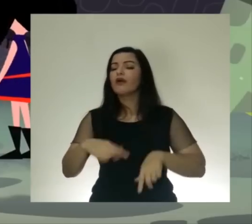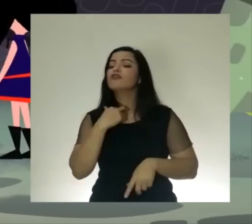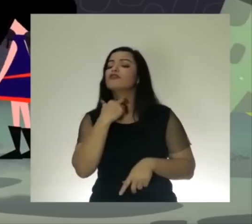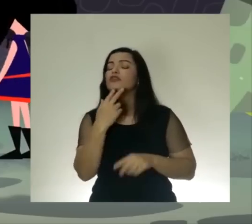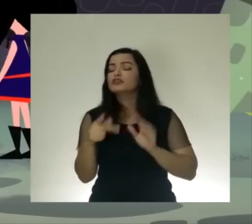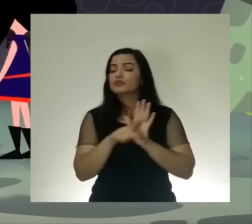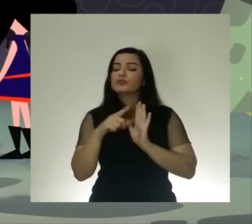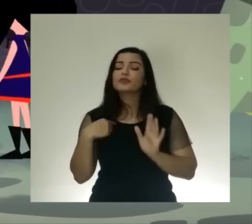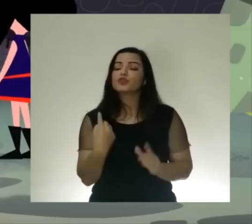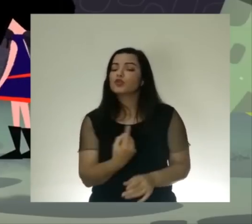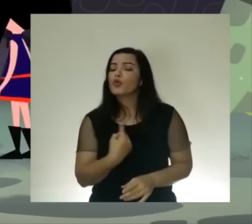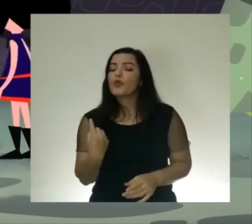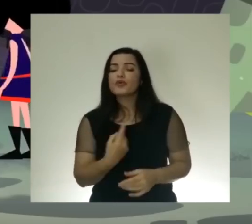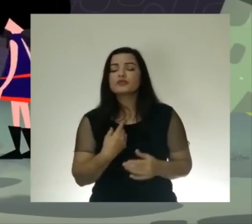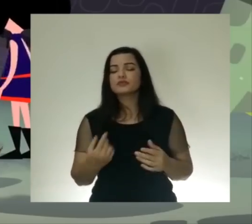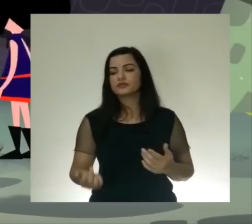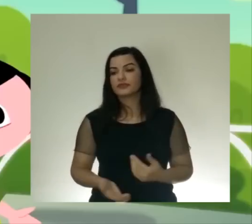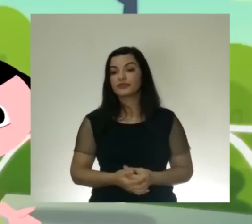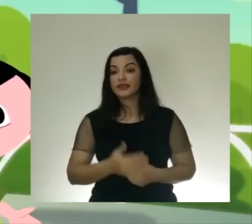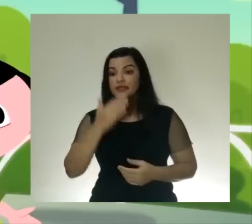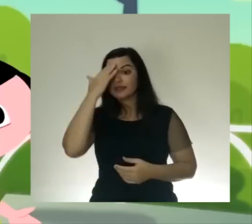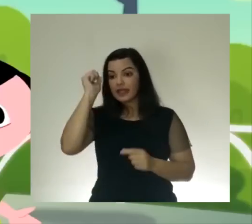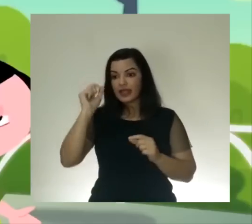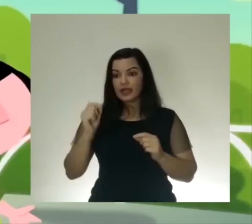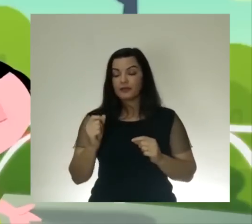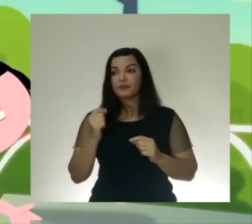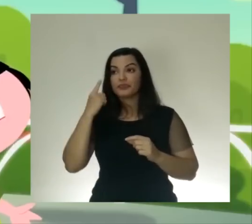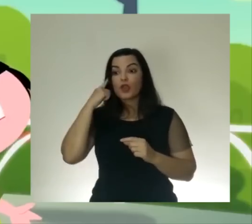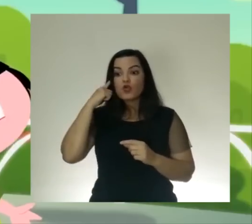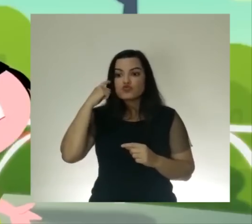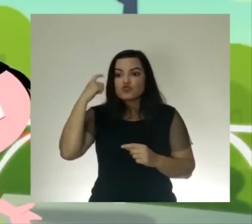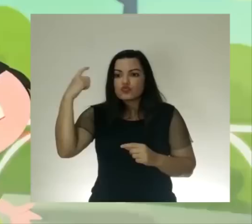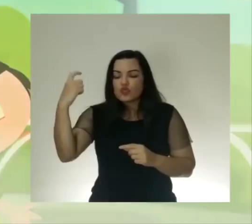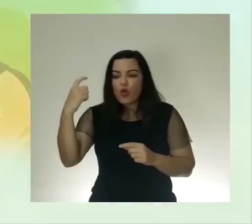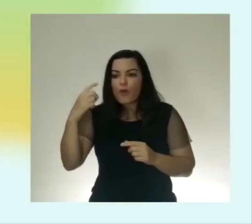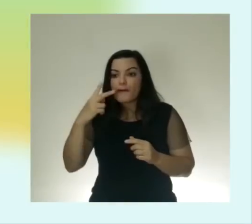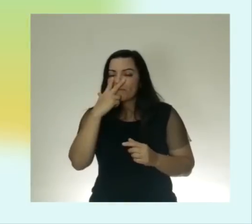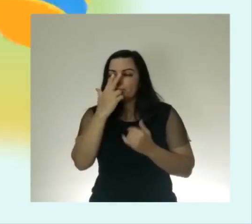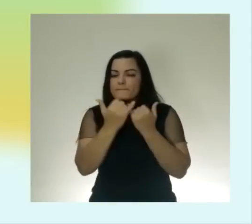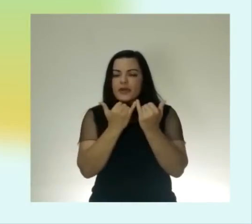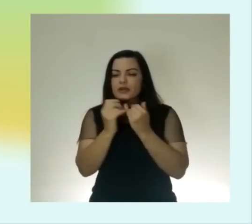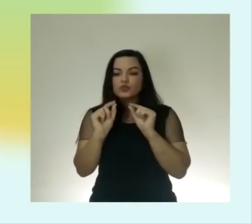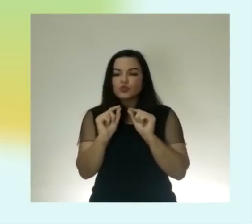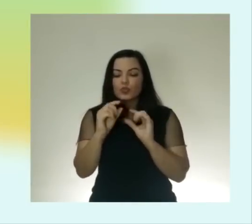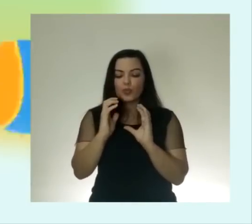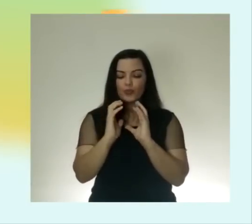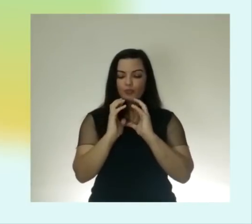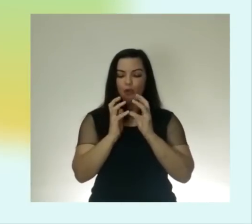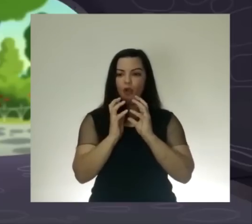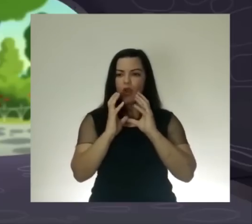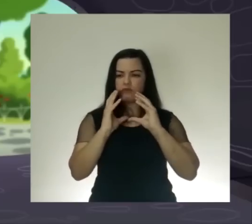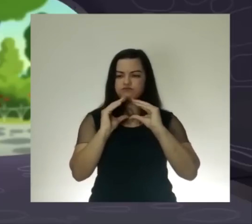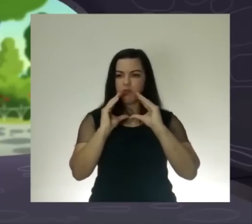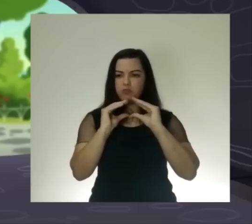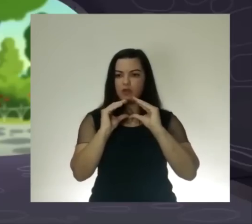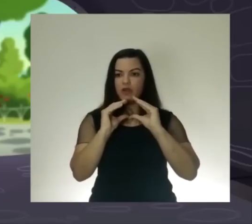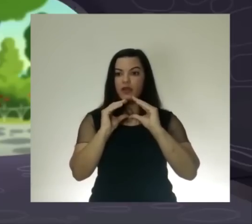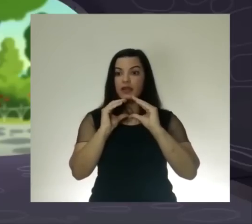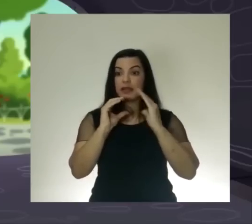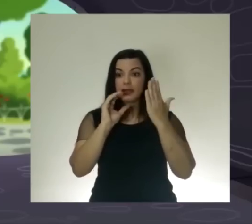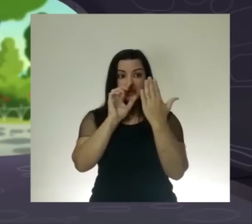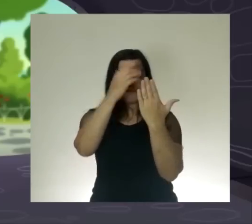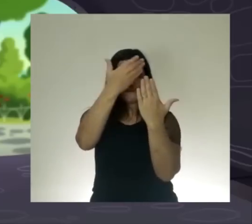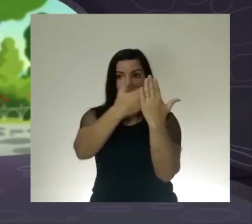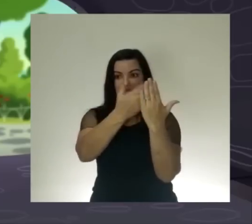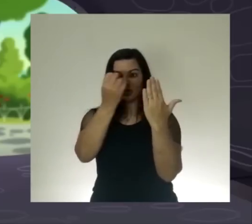vozes. Sabe, o som é mais ou menos como uma bola de borracha que bate na parede e volta. Oh, é